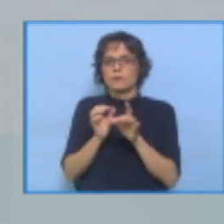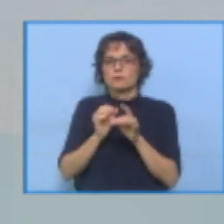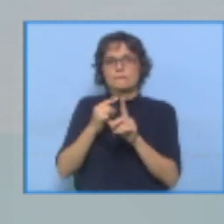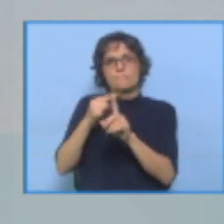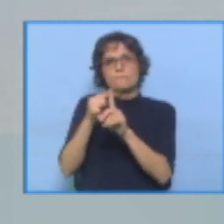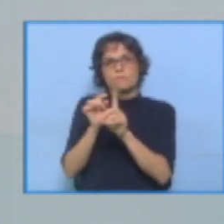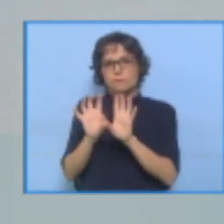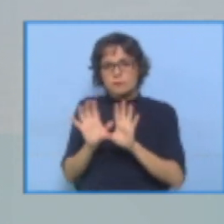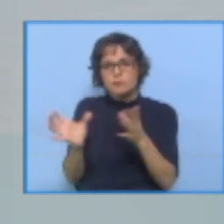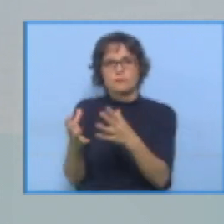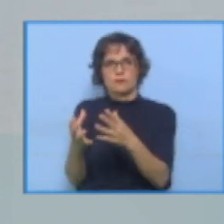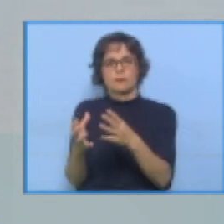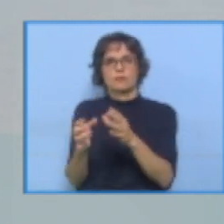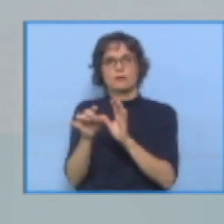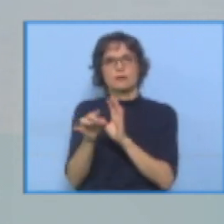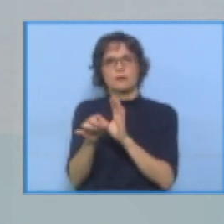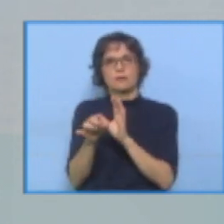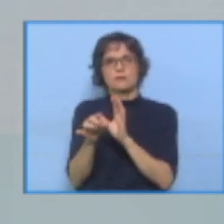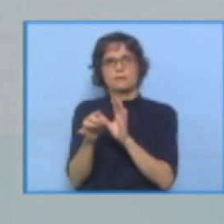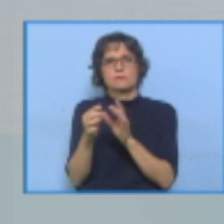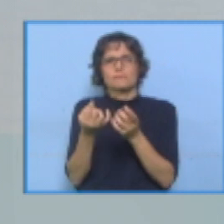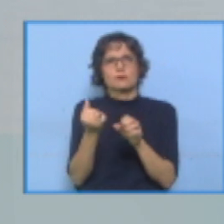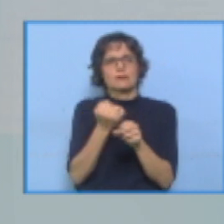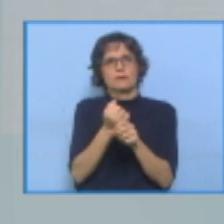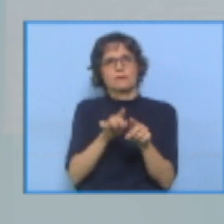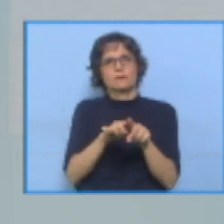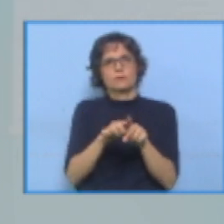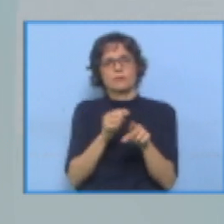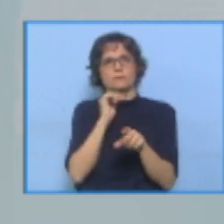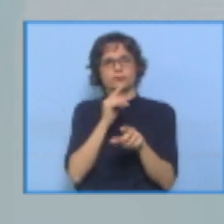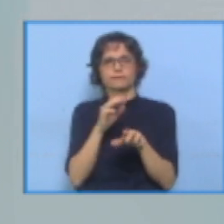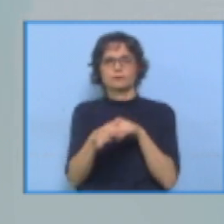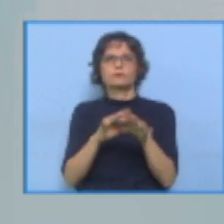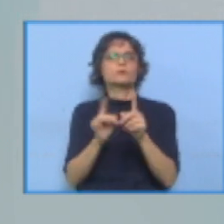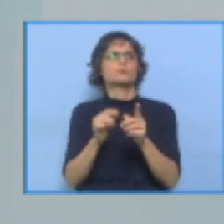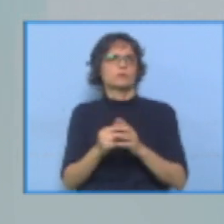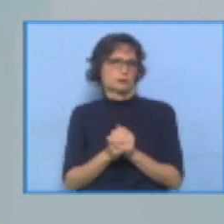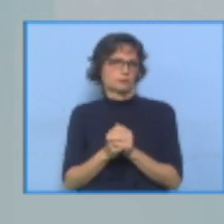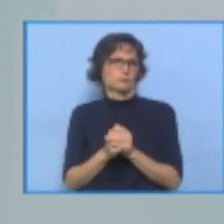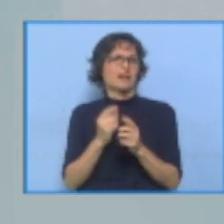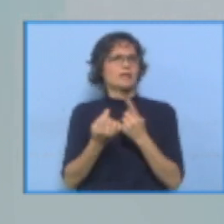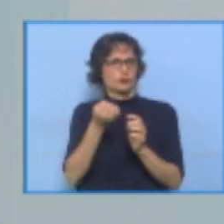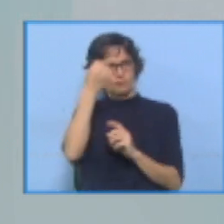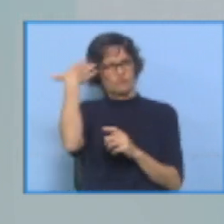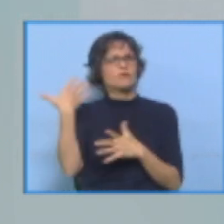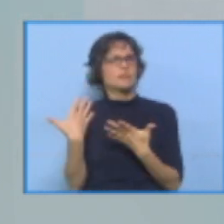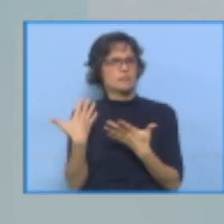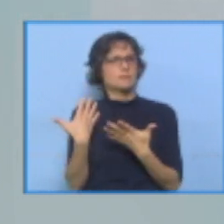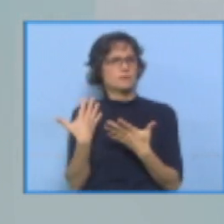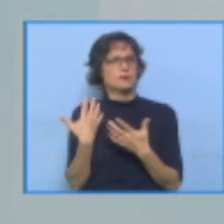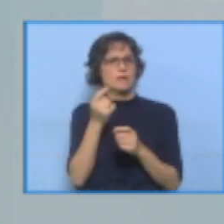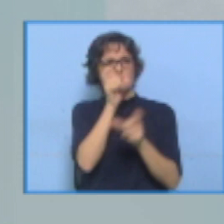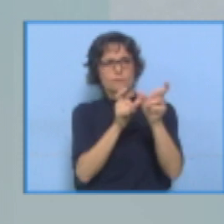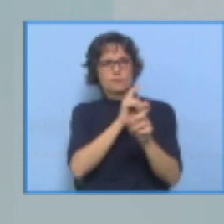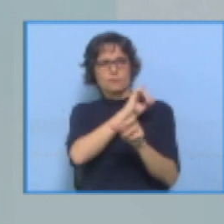atualização é necessário fazer do conceito no exercício da atividade política? Ele vai estando cada vez mais esquecido por quem tem o poder, quem tem